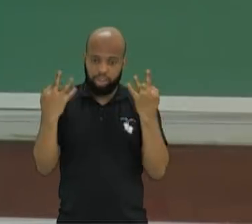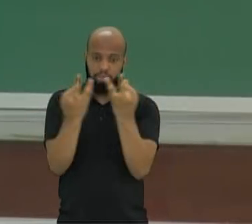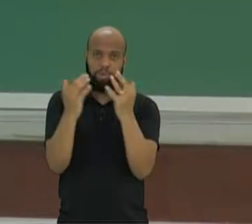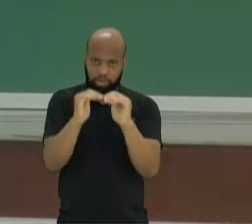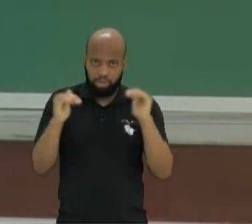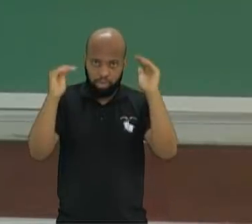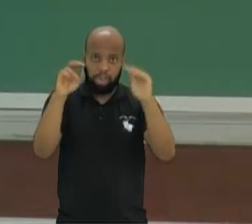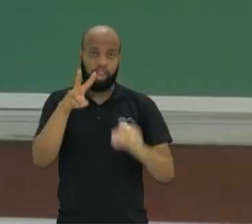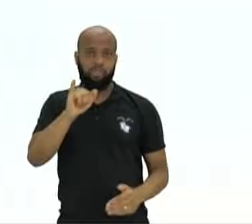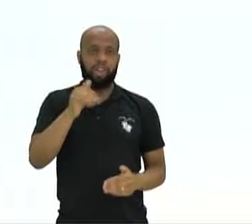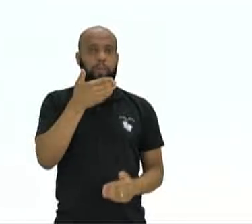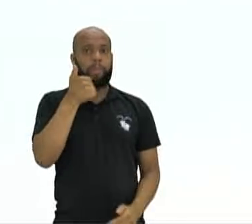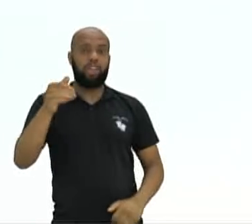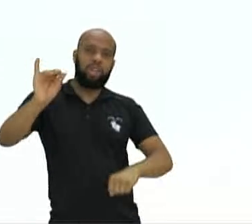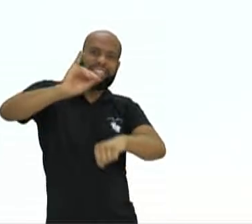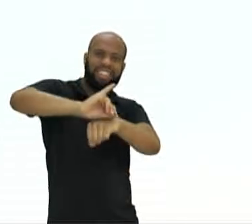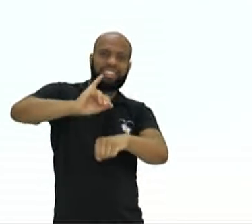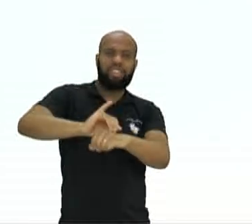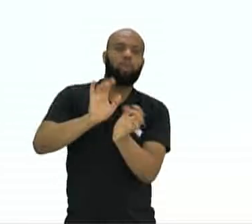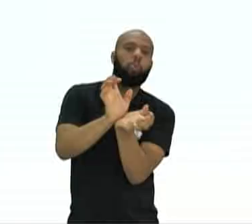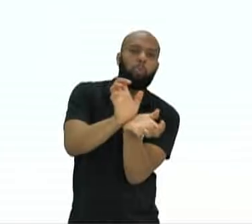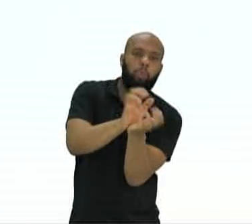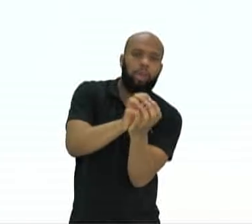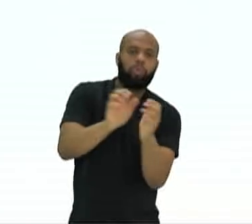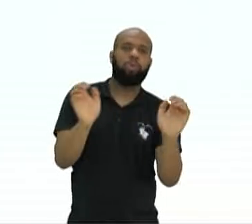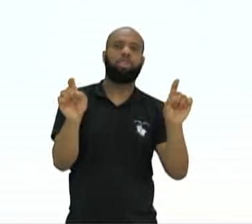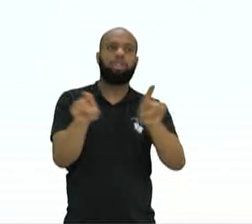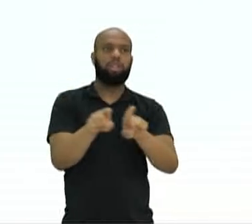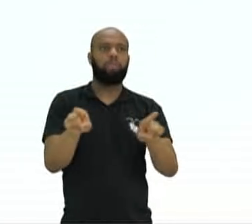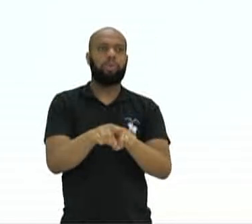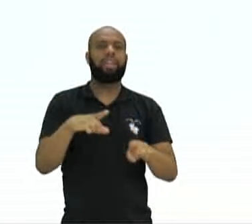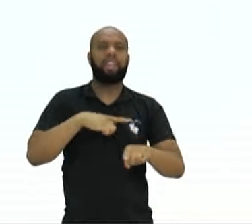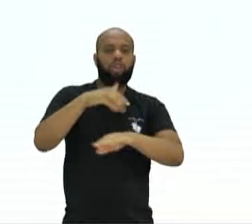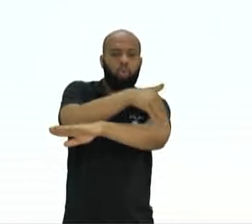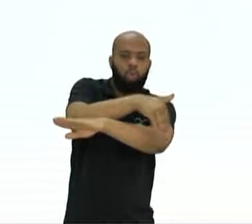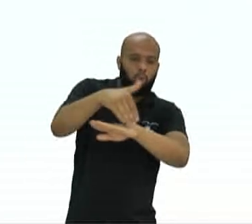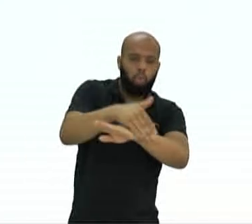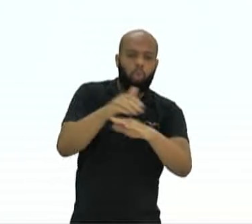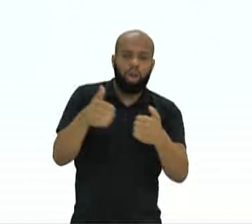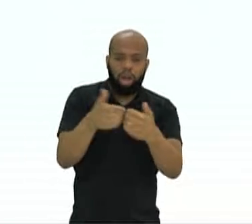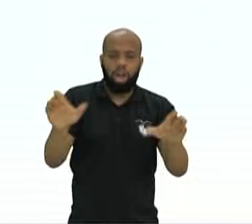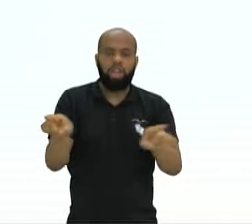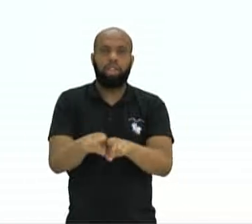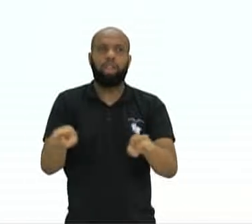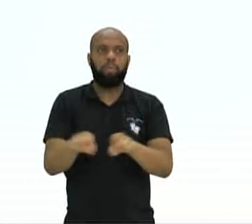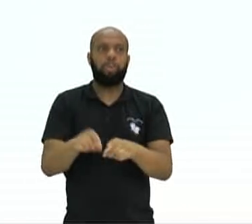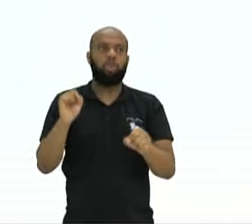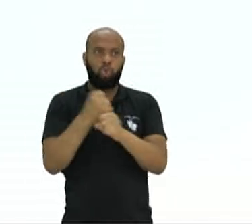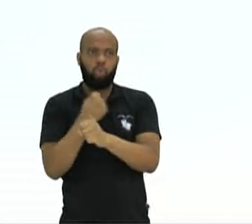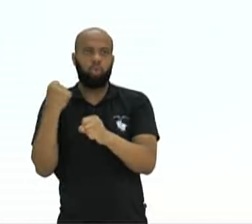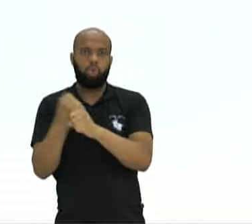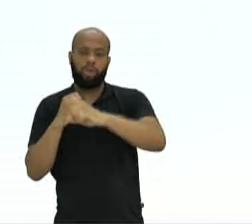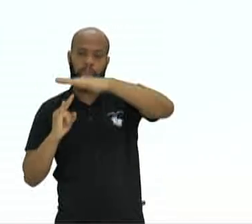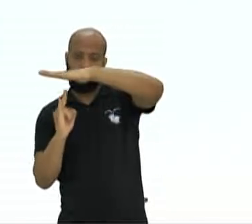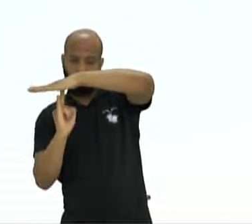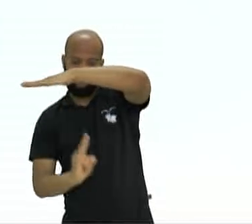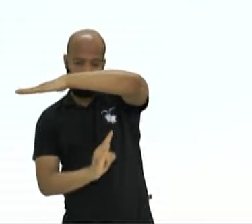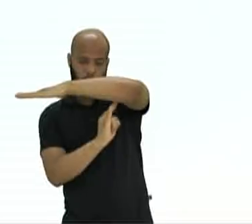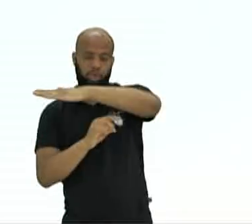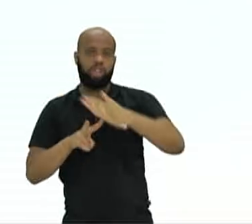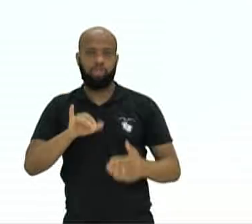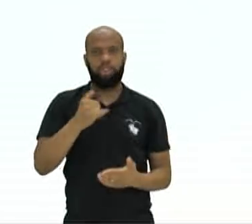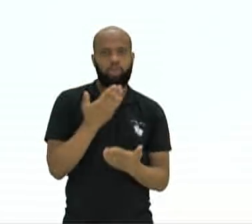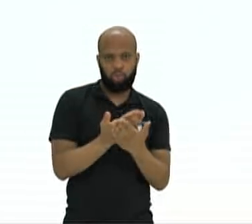em Recife, na cidade de Recife, calçamentos nas ruas, abertura de canais, construção de ponte, nós vamos falar daqui a